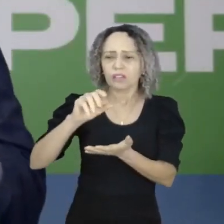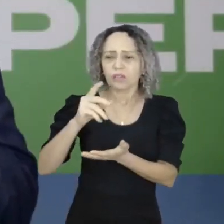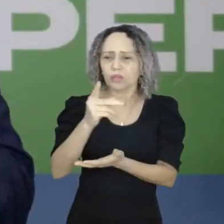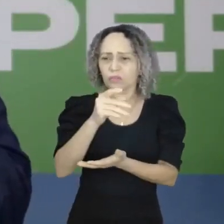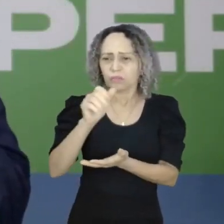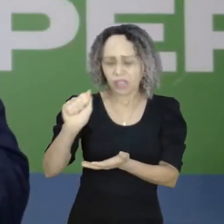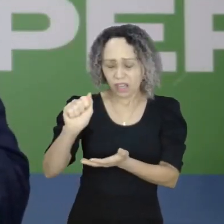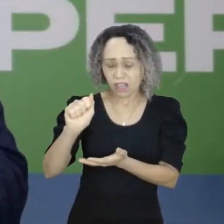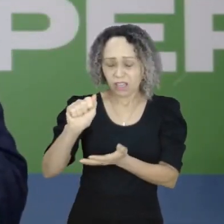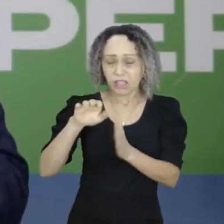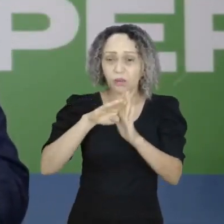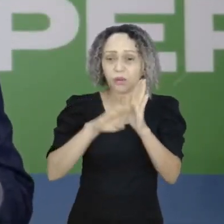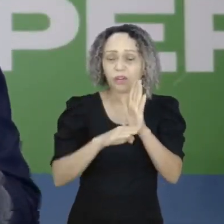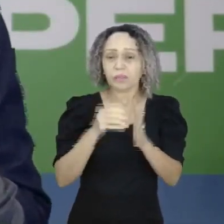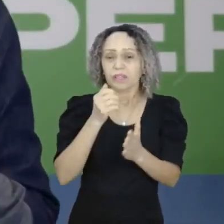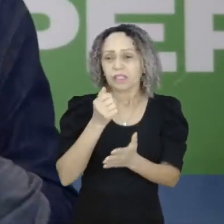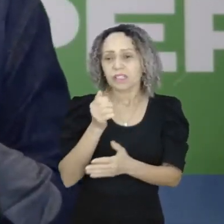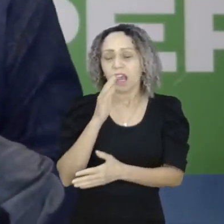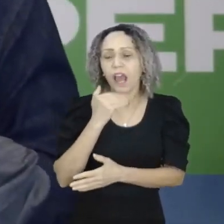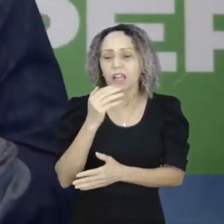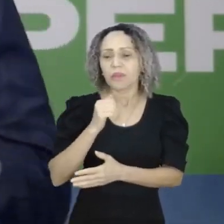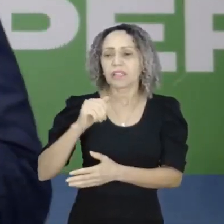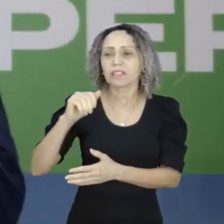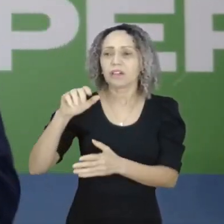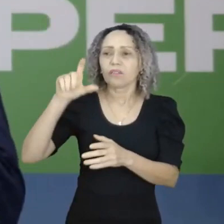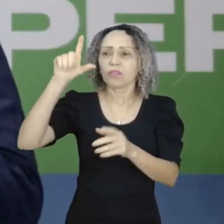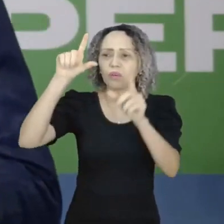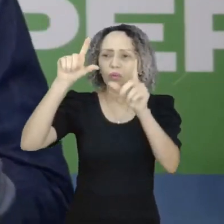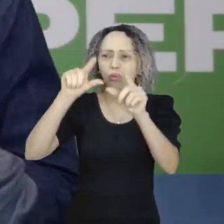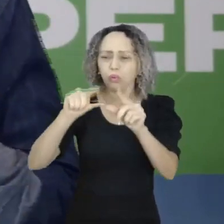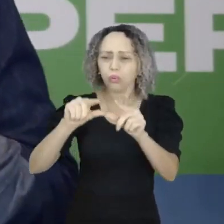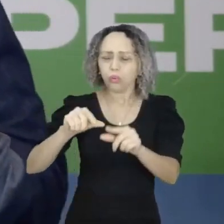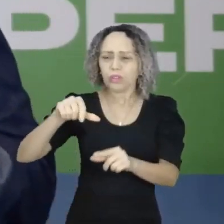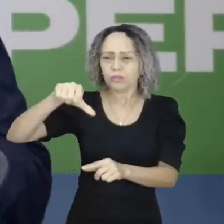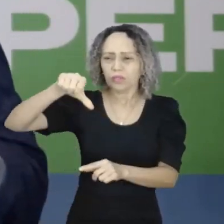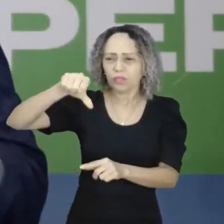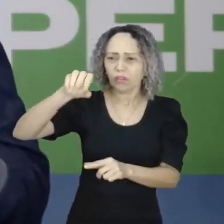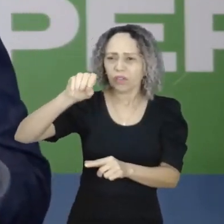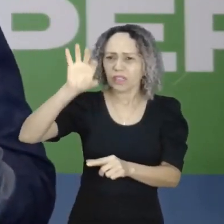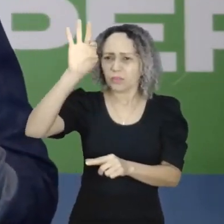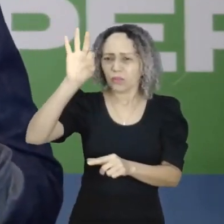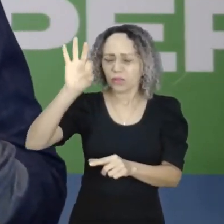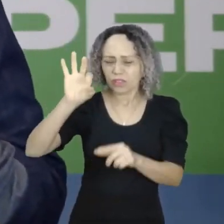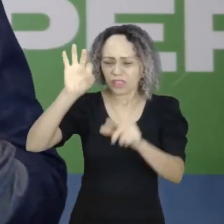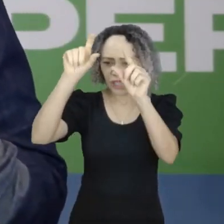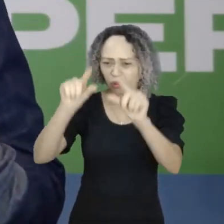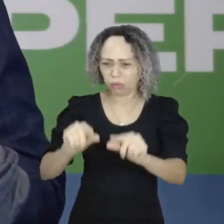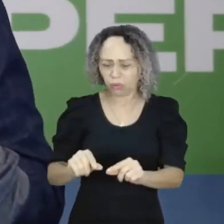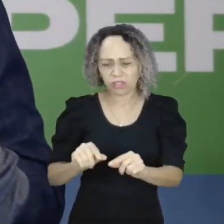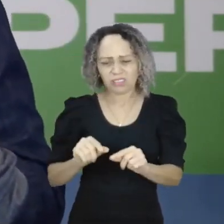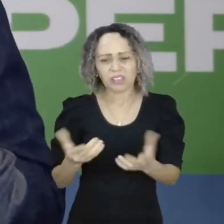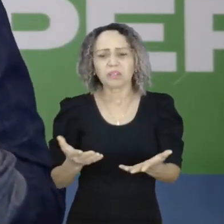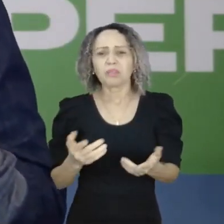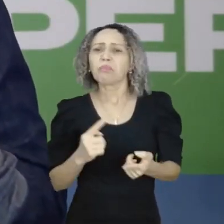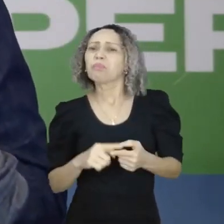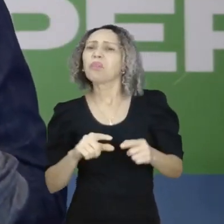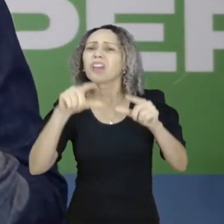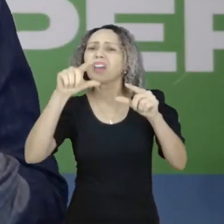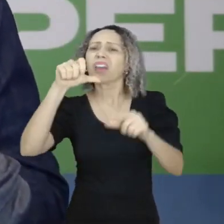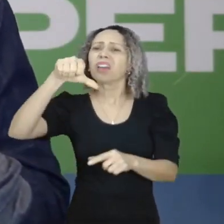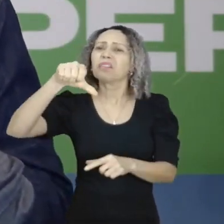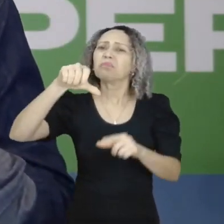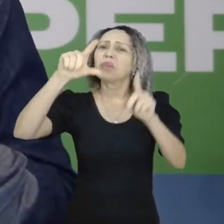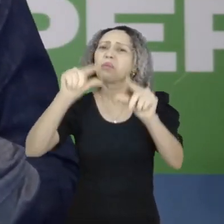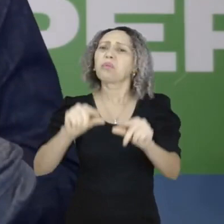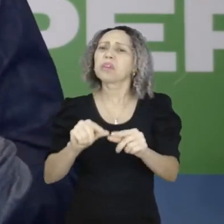o PNAE, sabe, que também foi diminuído, porque esse governo não tem nenhuma responsabilidade com os problemas sociais que o